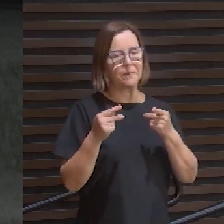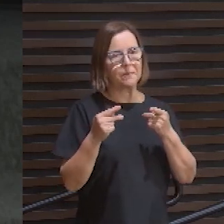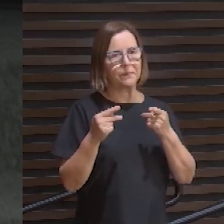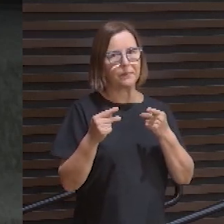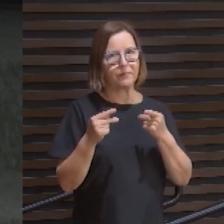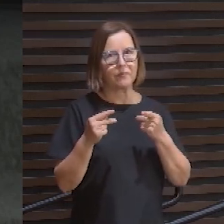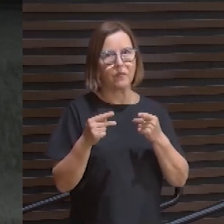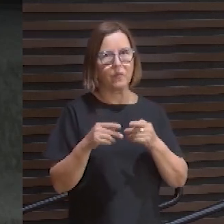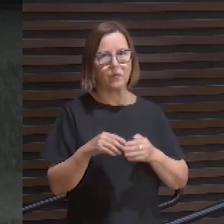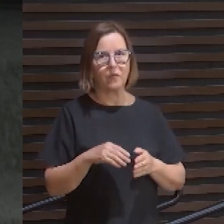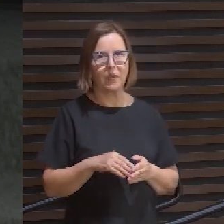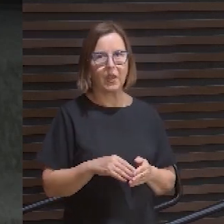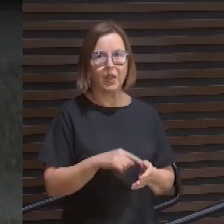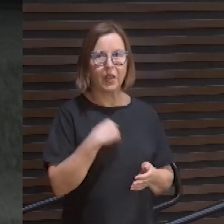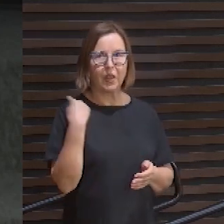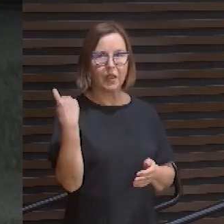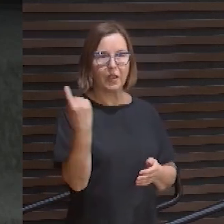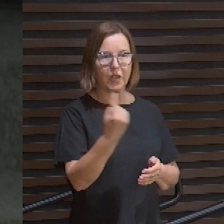é que temos sido